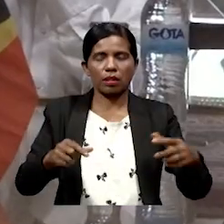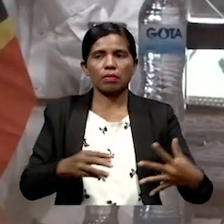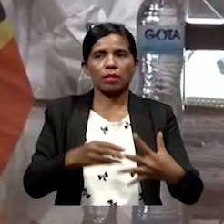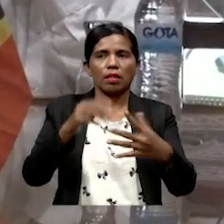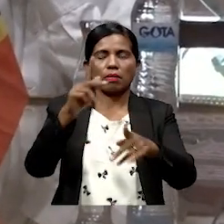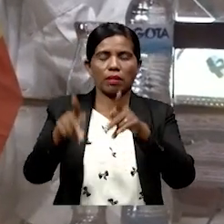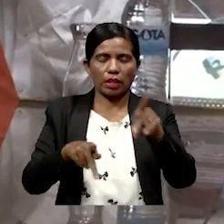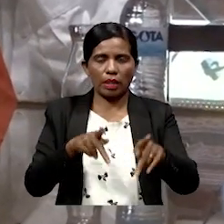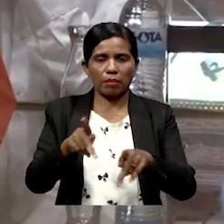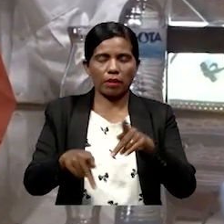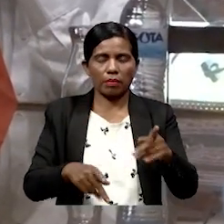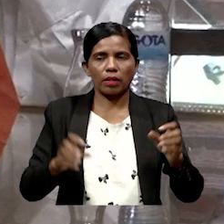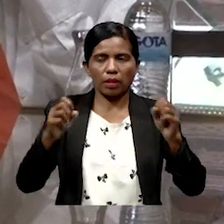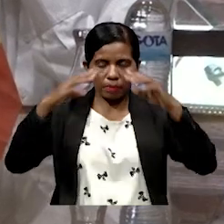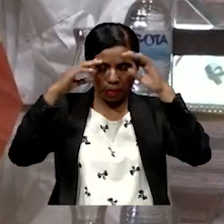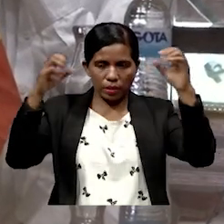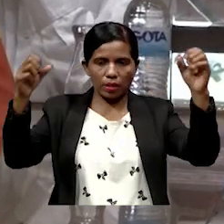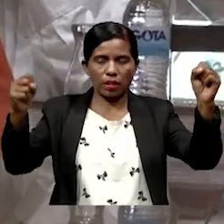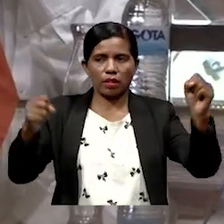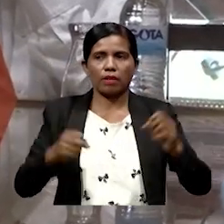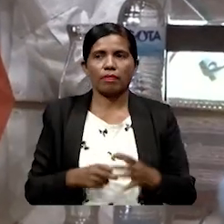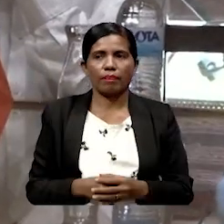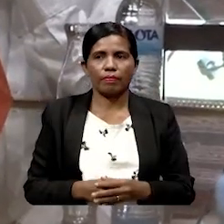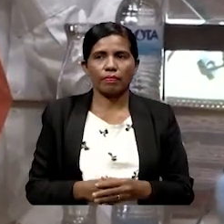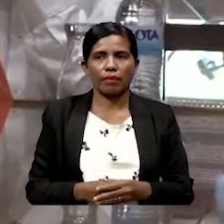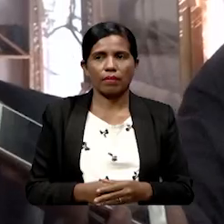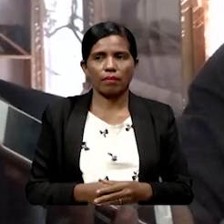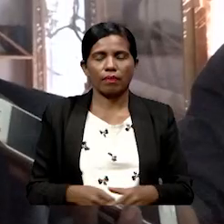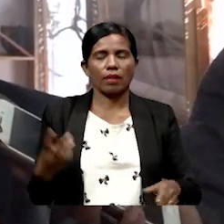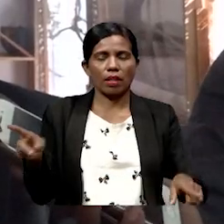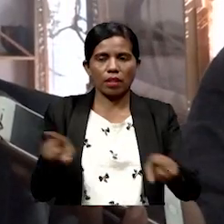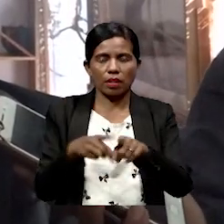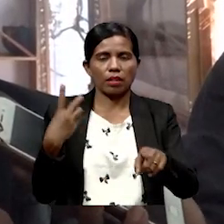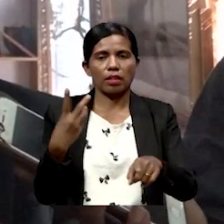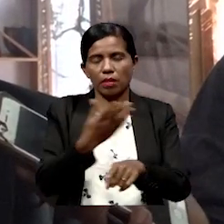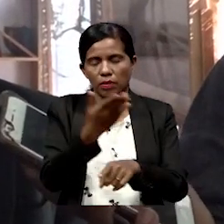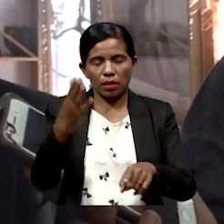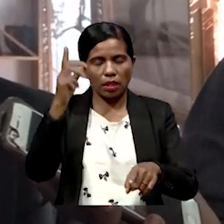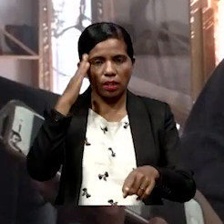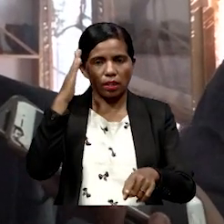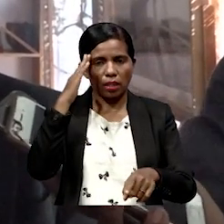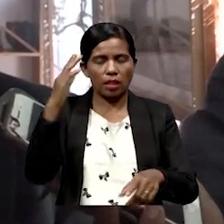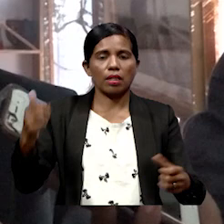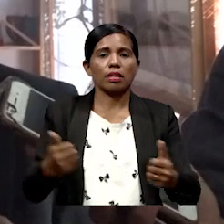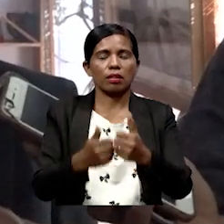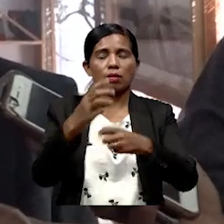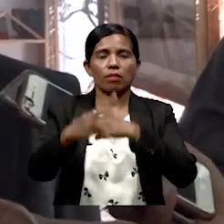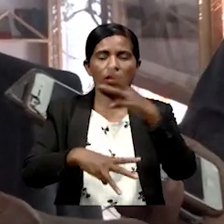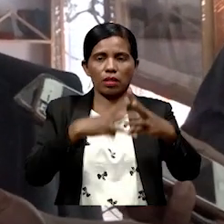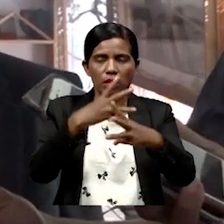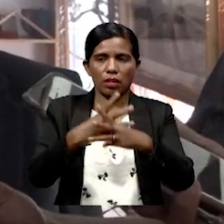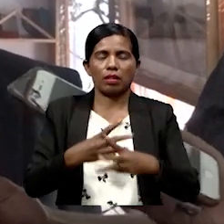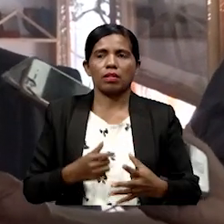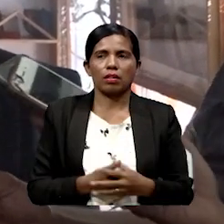belekar taça né presidente república. Taça né rasi kan esa inte botsera tene nen taça mundial, Copa Mundial né taça taça né maka original